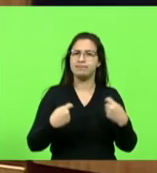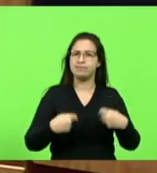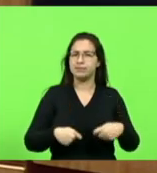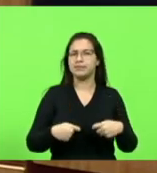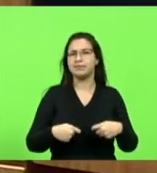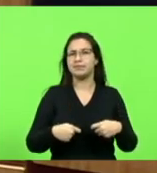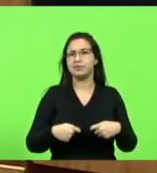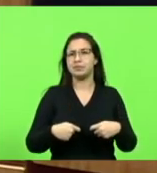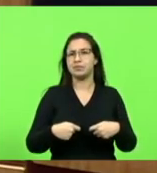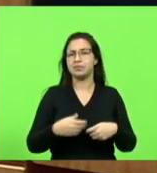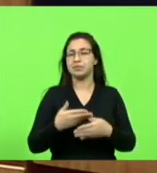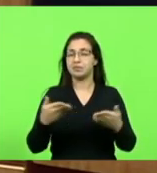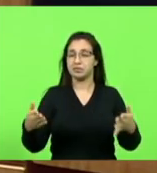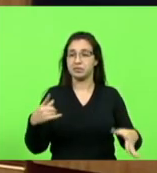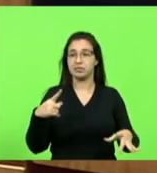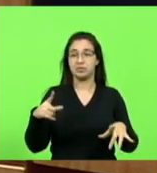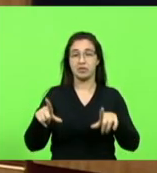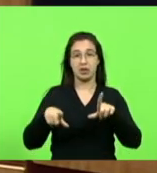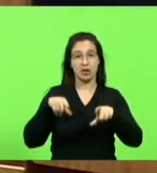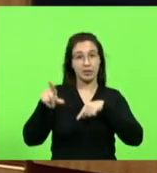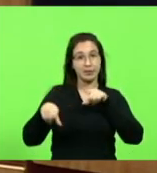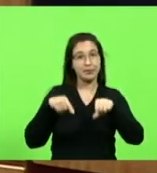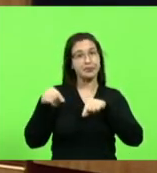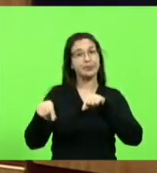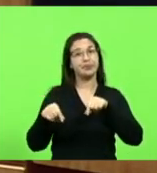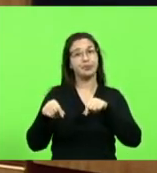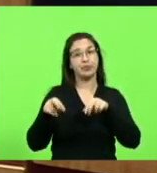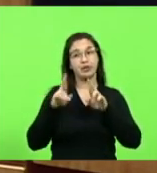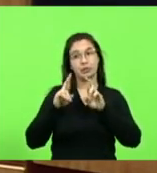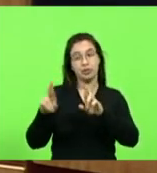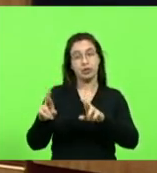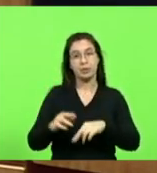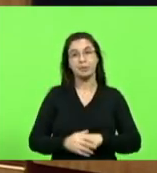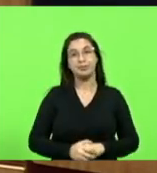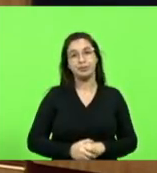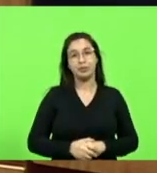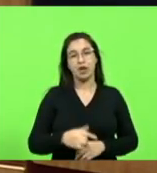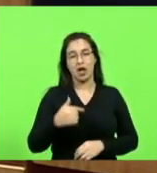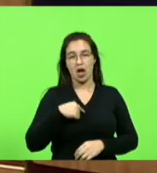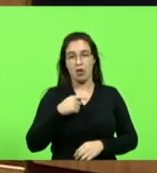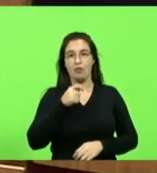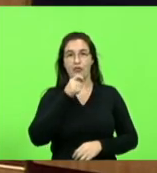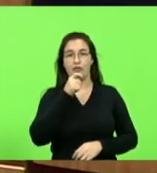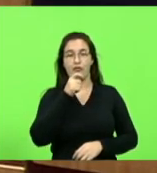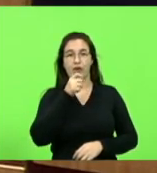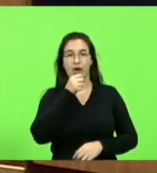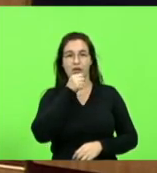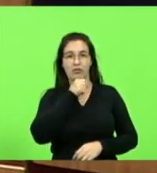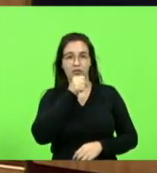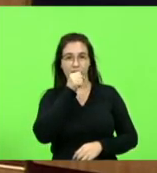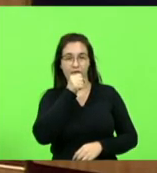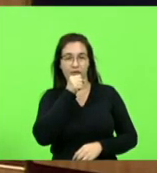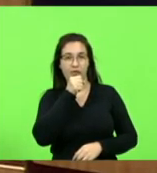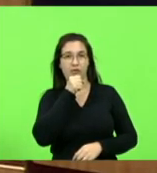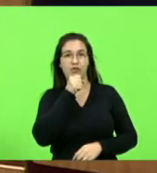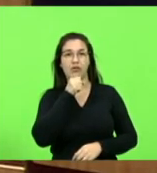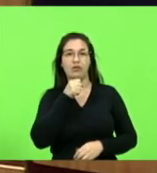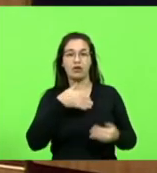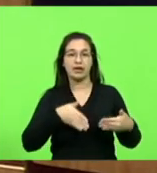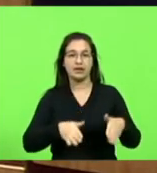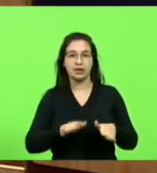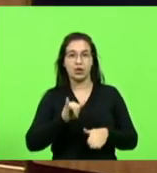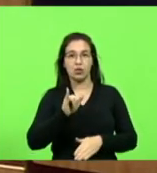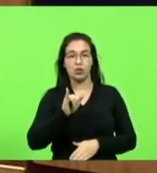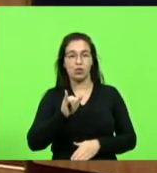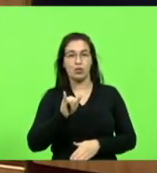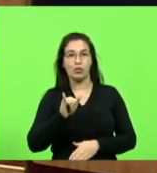aqui. Quero dizer para vocês que a minha avó nasceu em Gaspar, faleceu em Indaial. Graças a